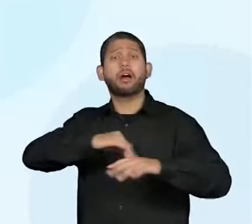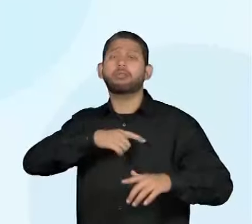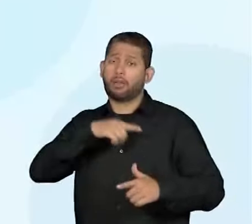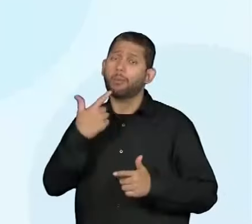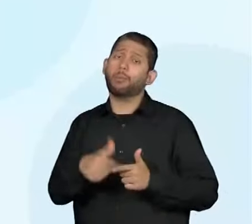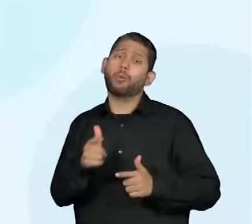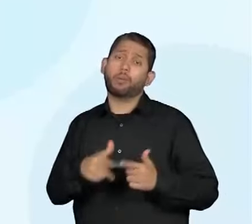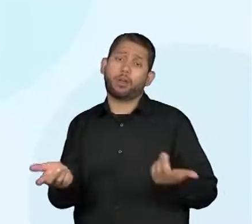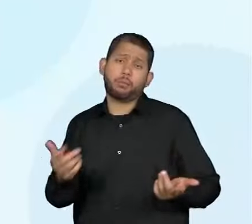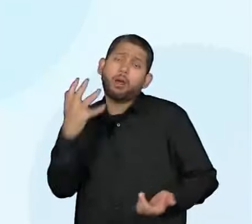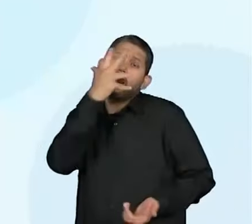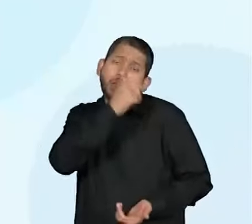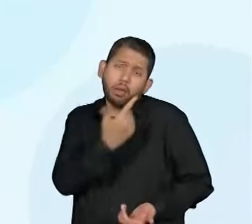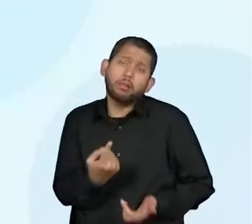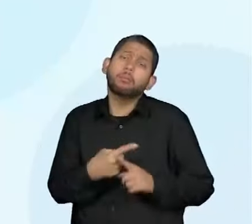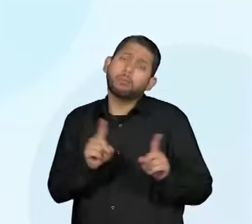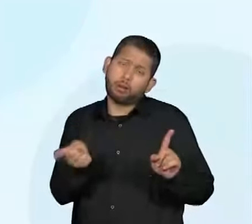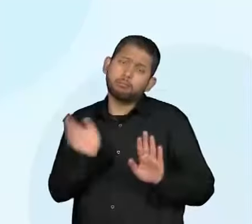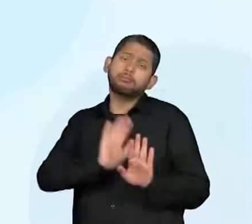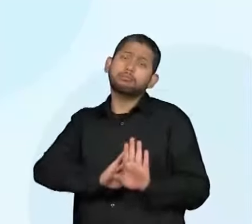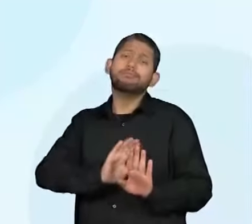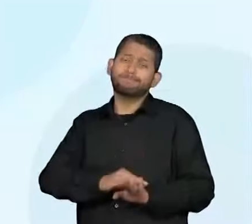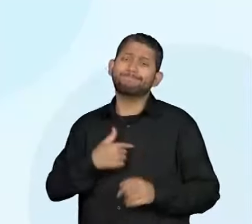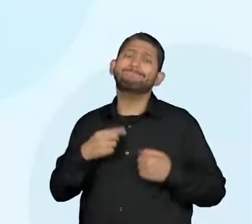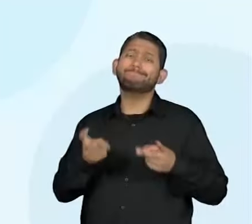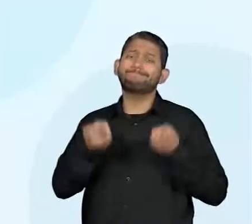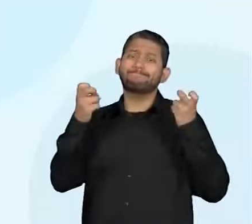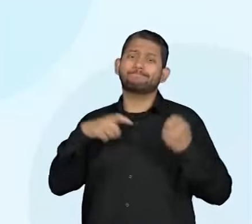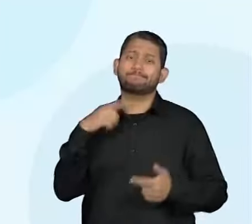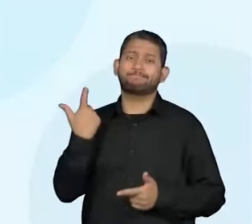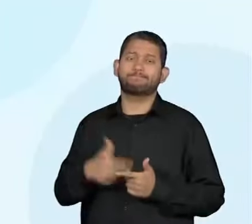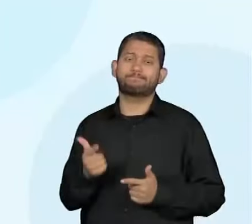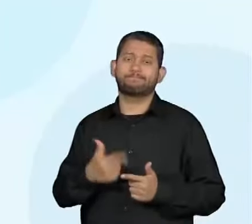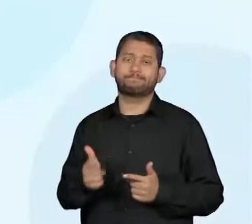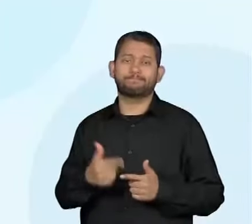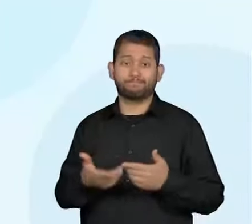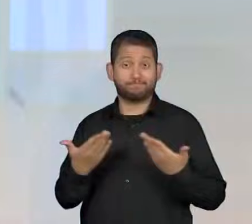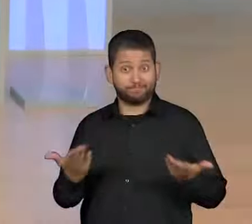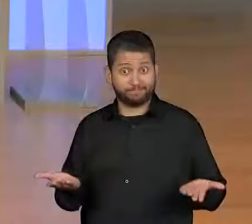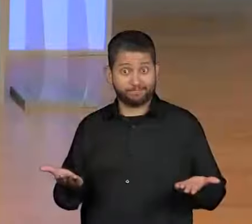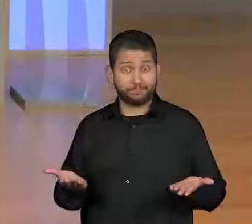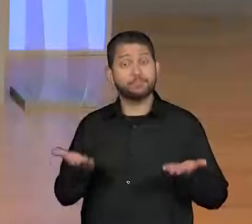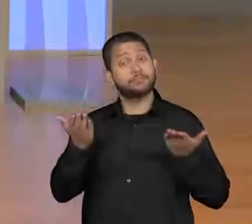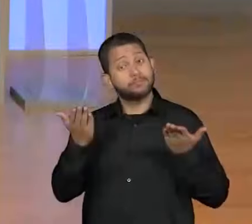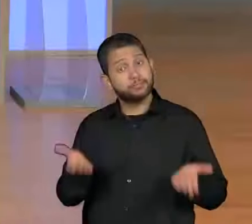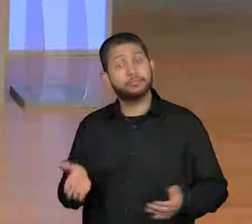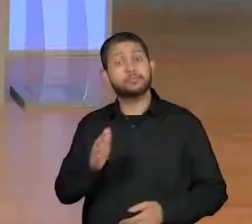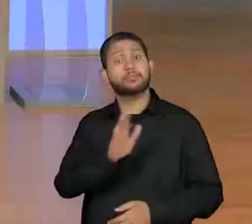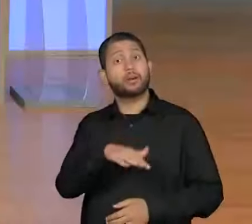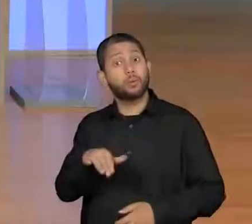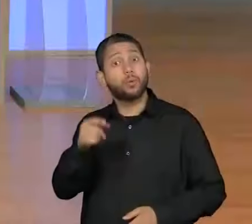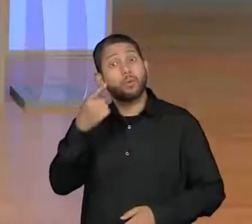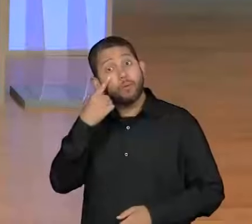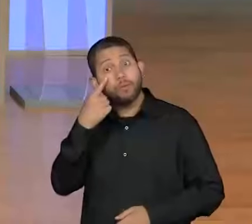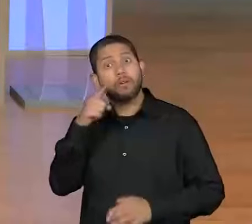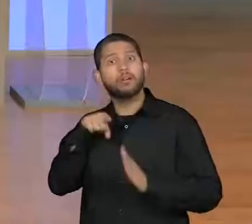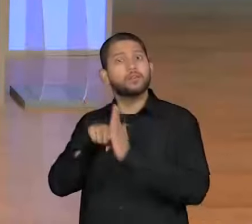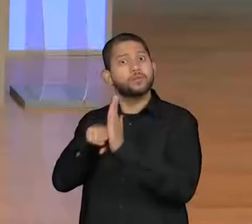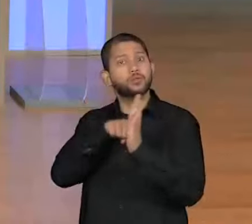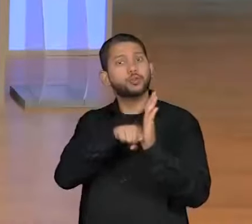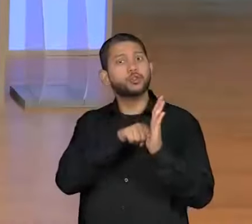mais bela que seja, sempre revela aí também algum probleminha, não é? Sim. E isso os alunos irão investigar através